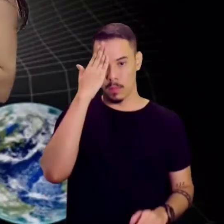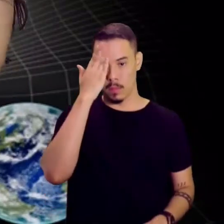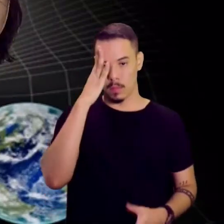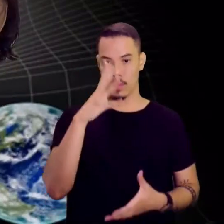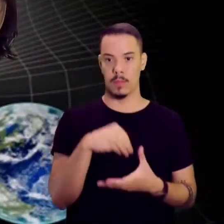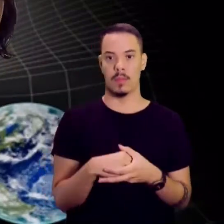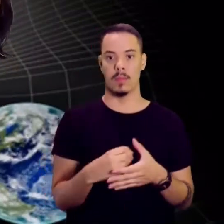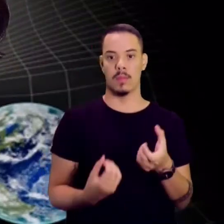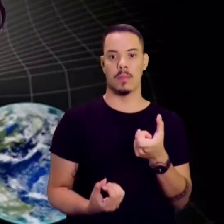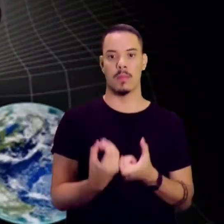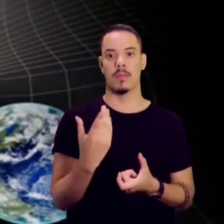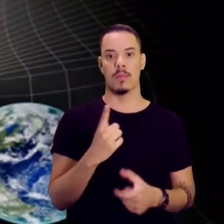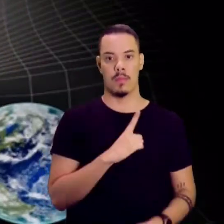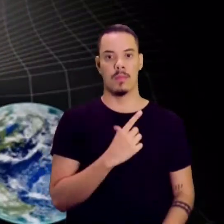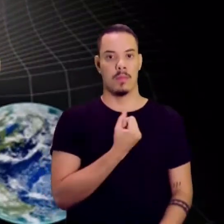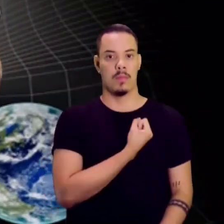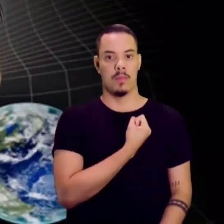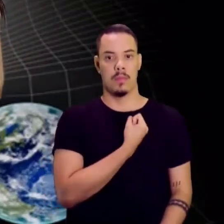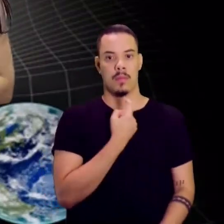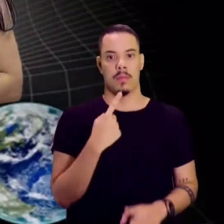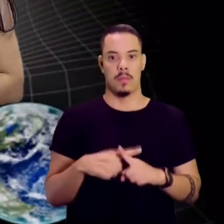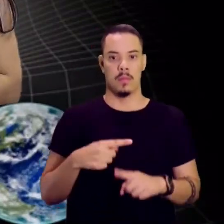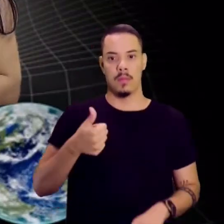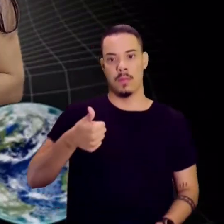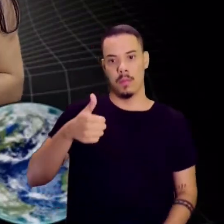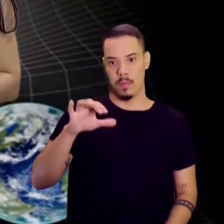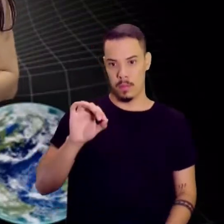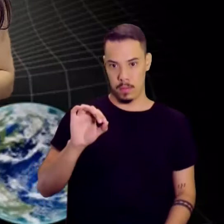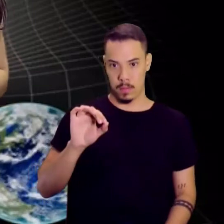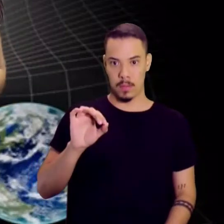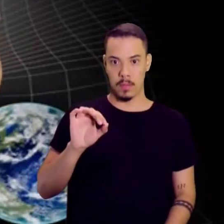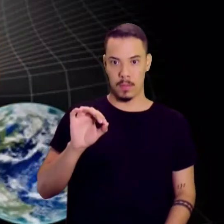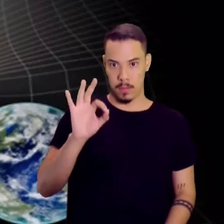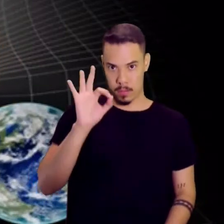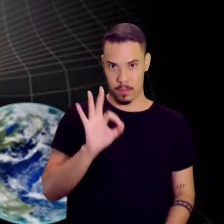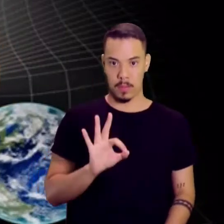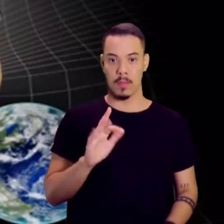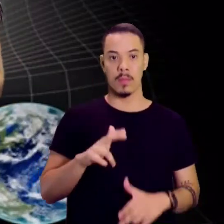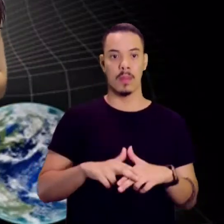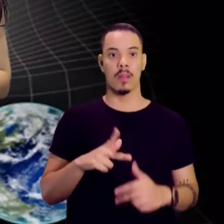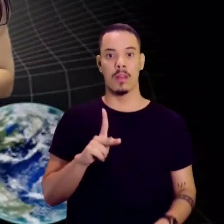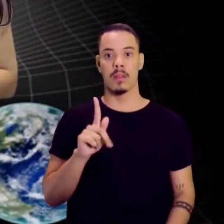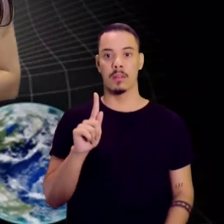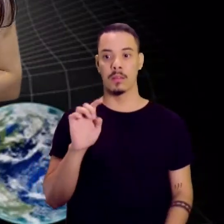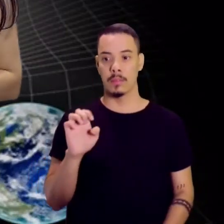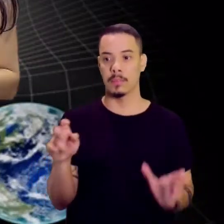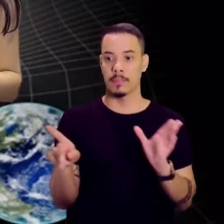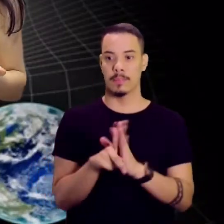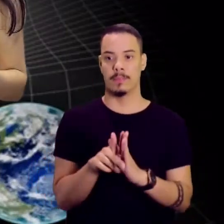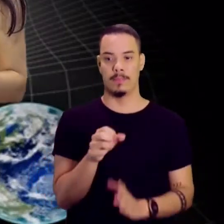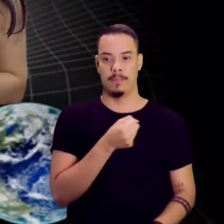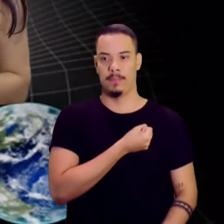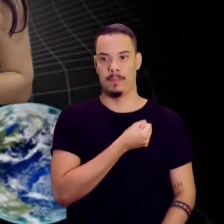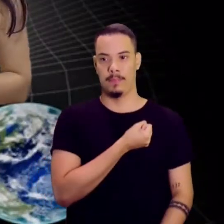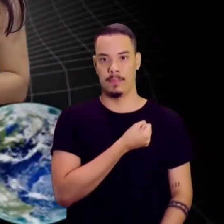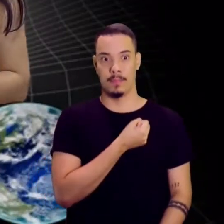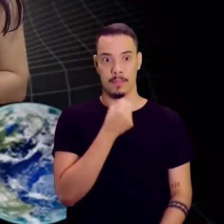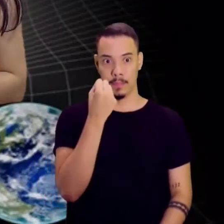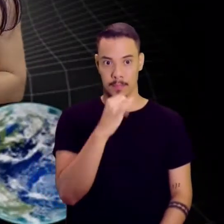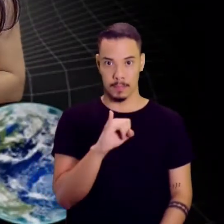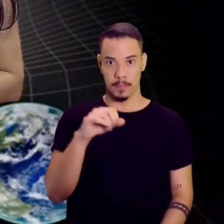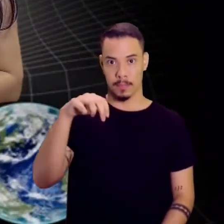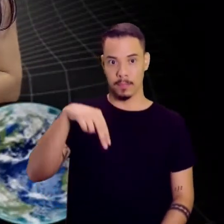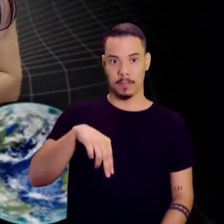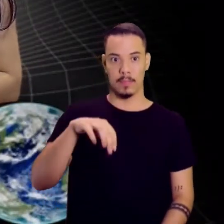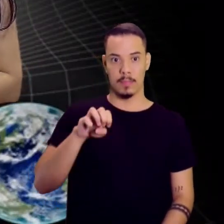são o valor da massa vezes 10, que é 10 newton. Então, o KGF é o próprio valor da massa. Porque se fosse newton, a